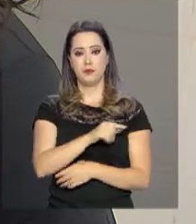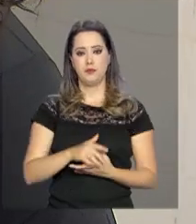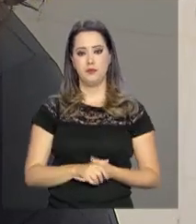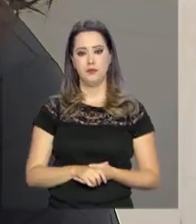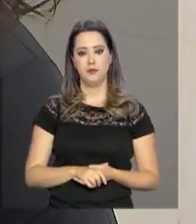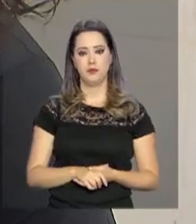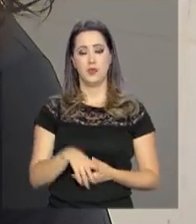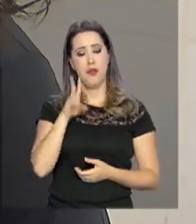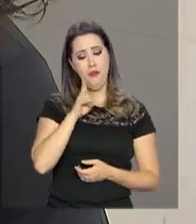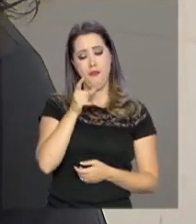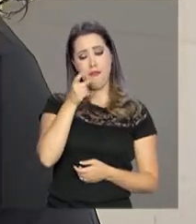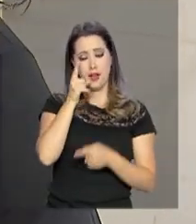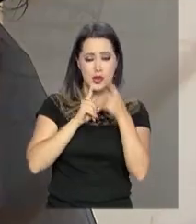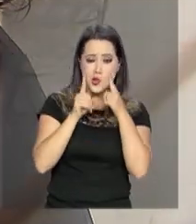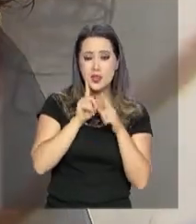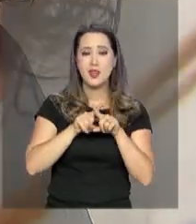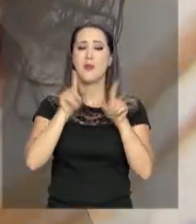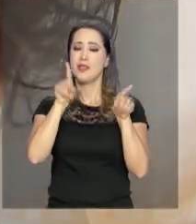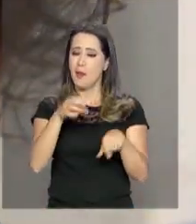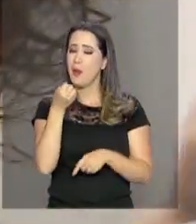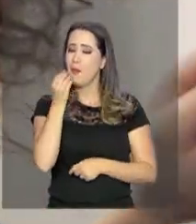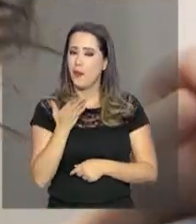o filho chorando assim, mas a gente sabe que é uma coisa boa, né?